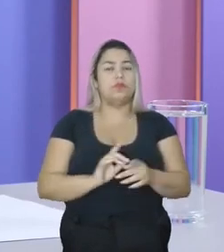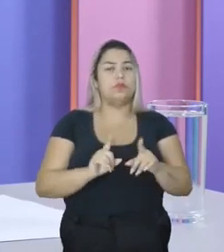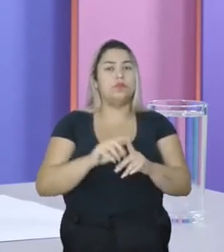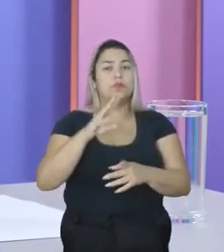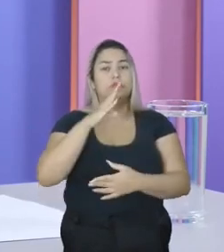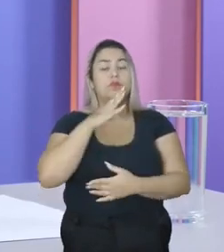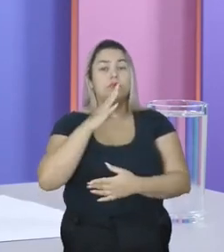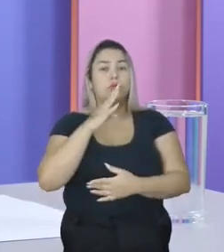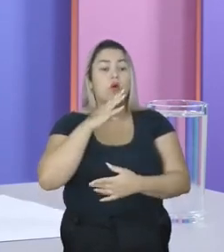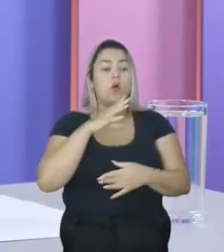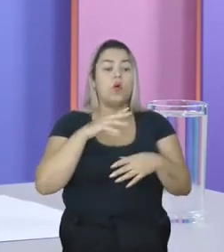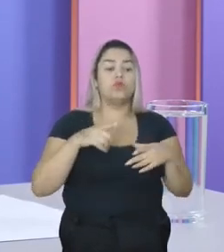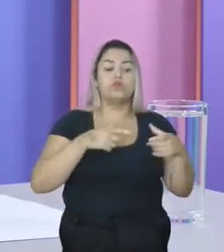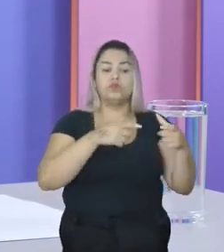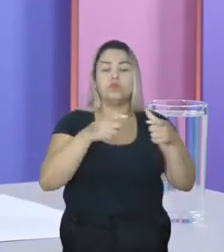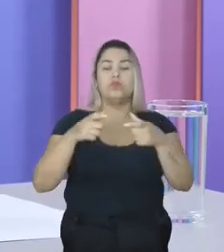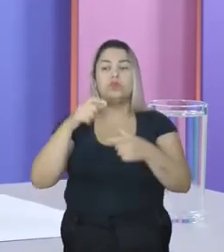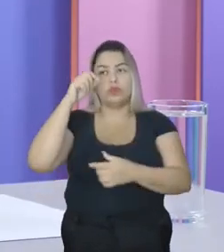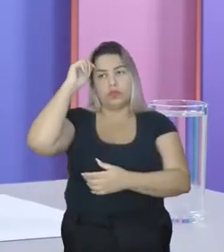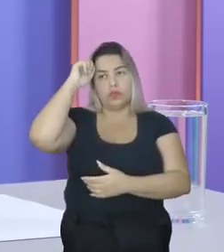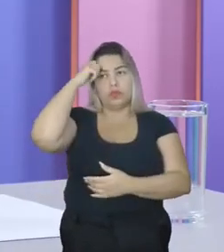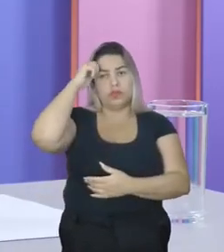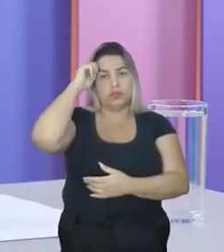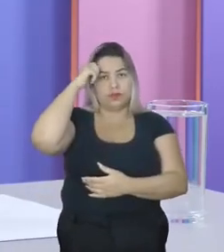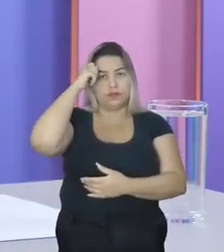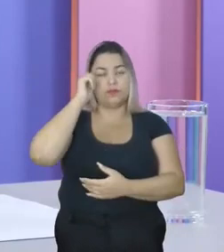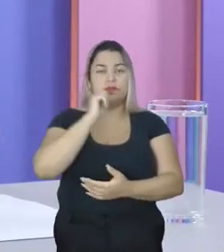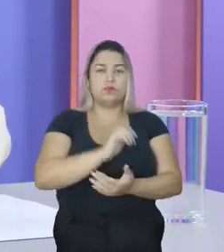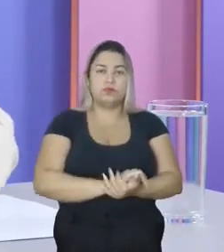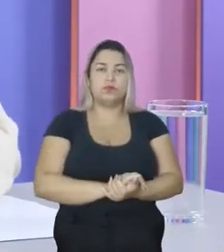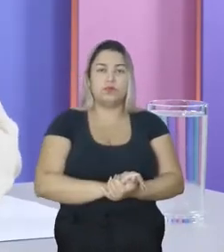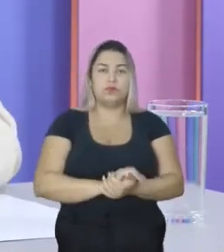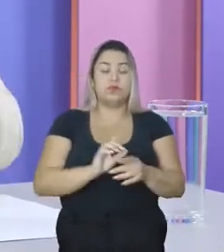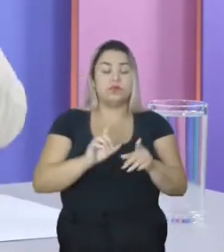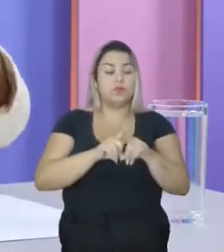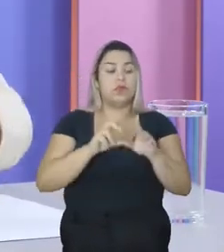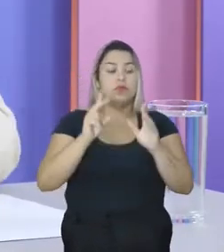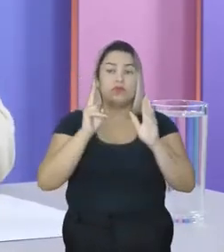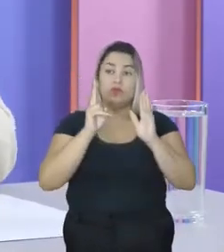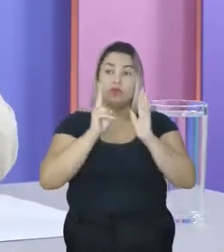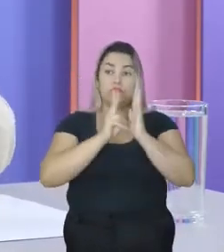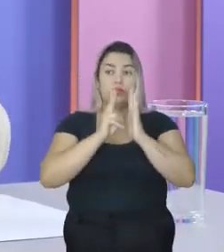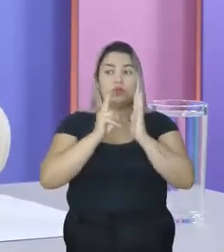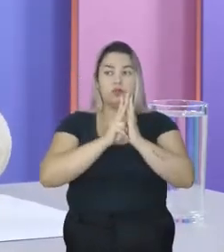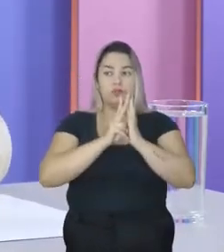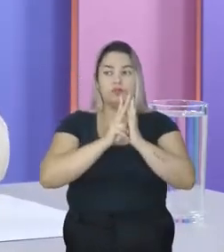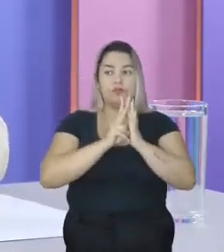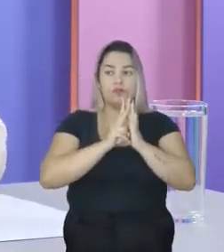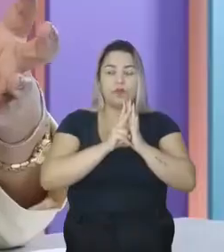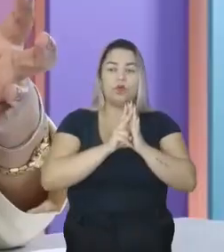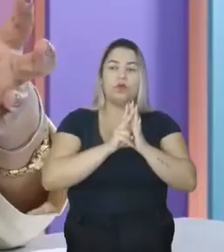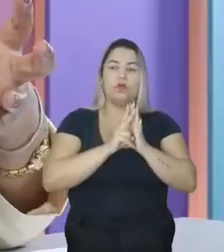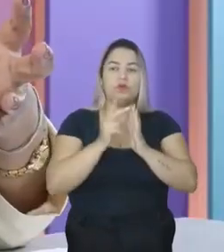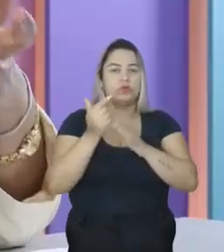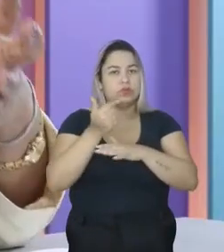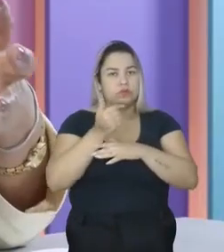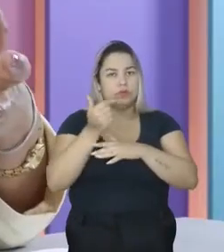reconhecer os territórios negros, né? E os territórios negros e os territórios indígenas. Não é à toa que esses dois